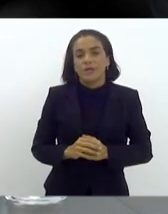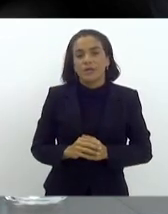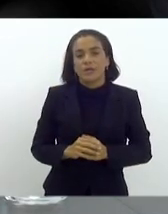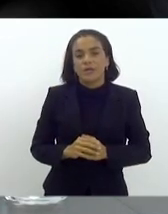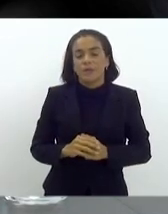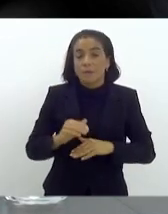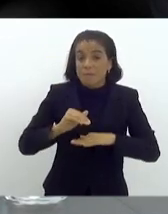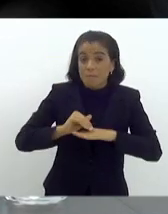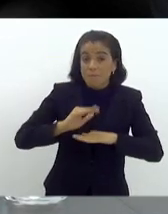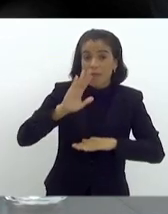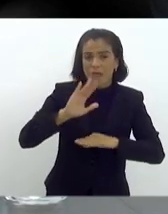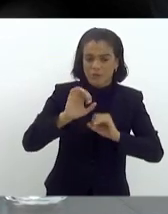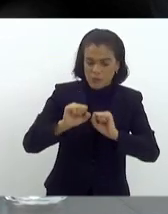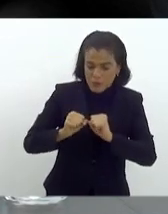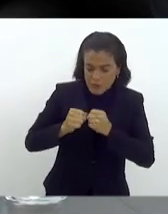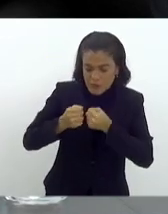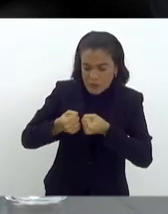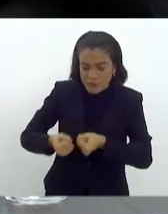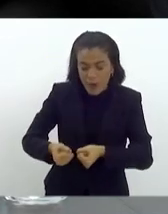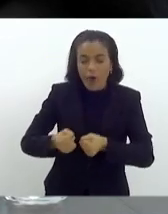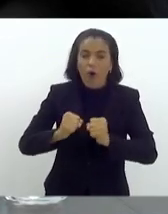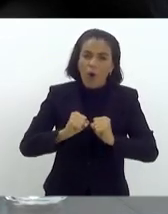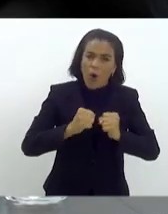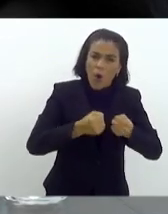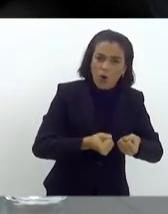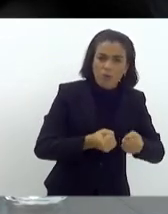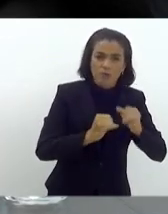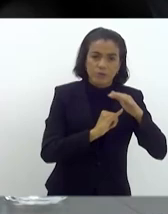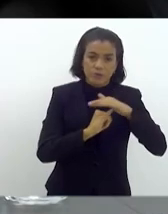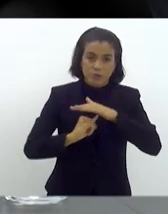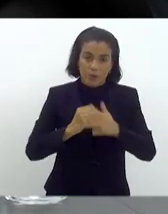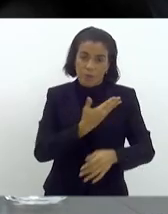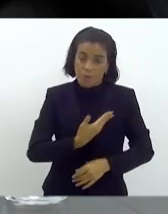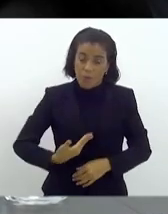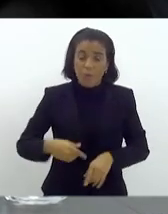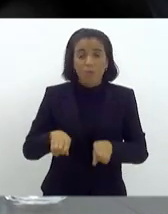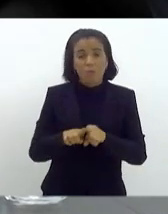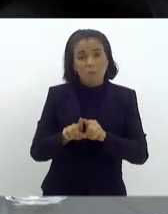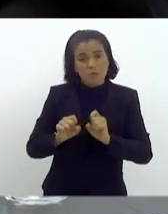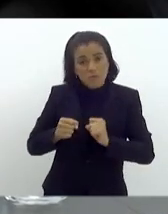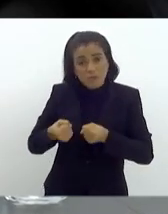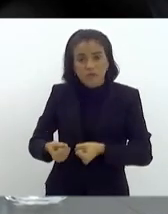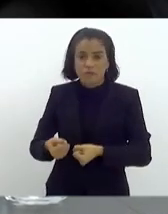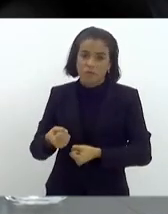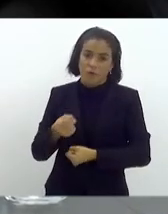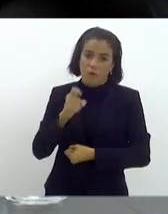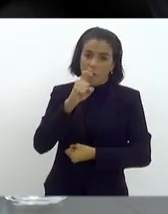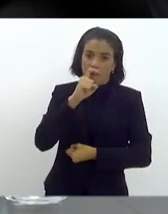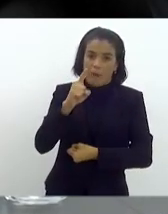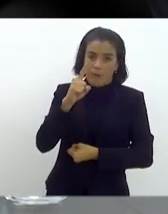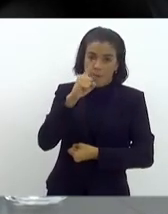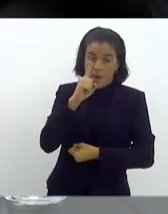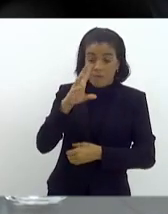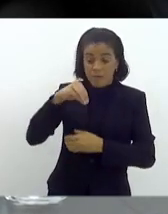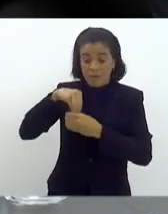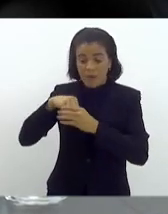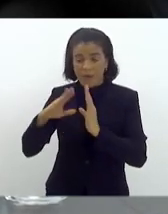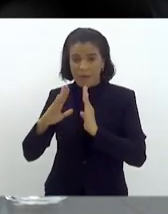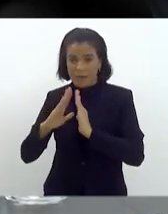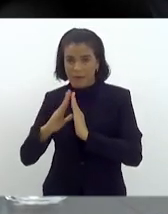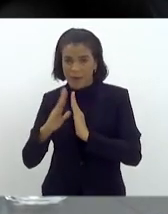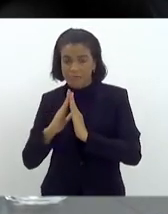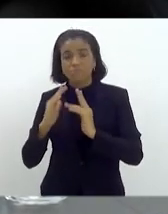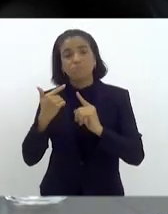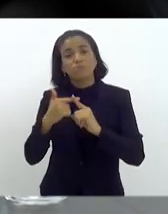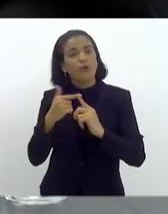dos esforços das autoridades públicas também uma atenção dos Pais porque esses crimes vão acontecer dentro de casa apesar de por